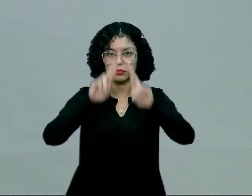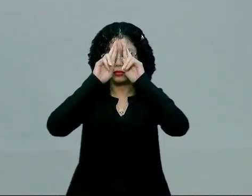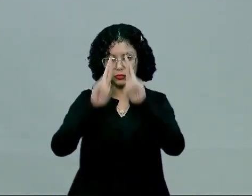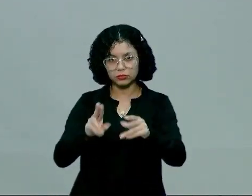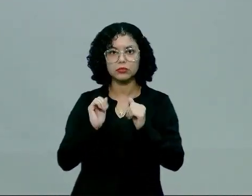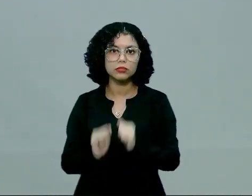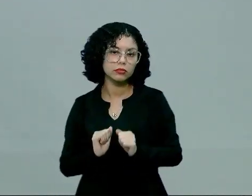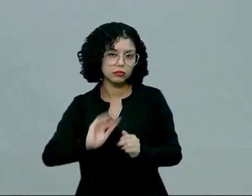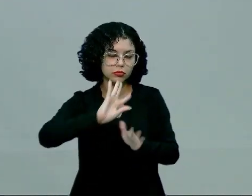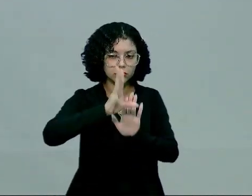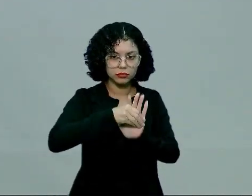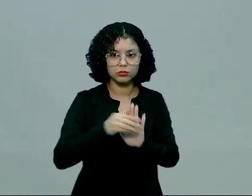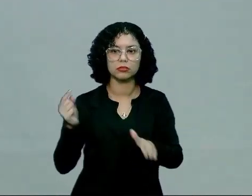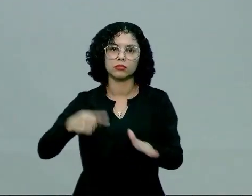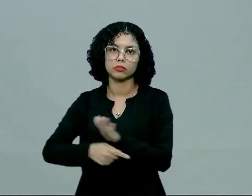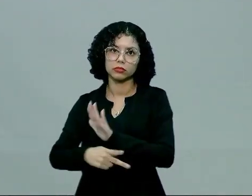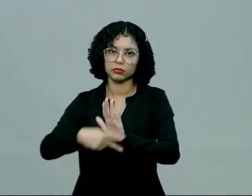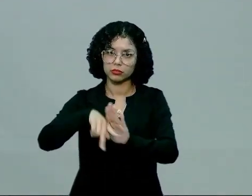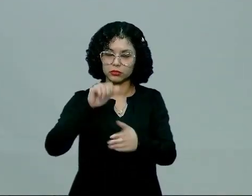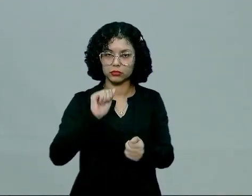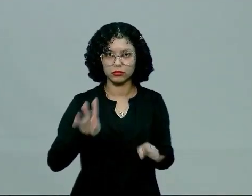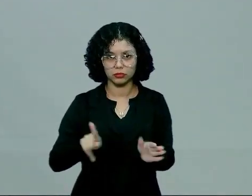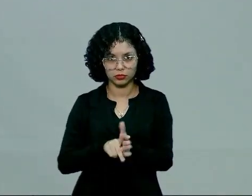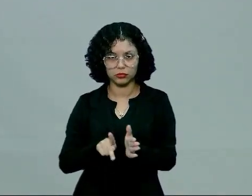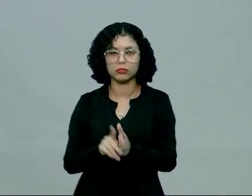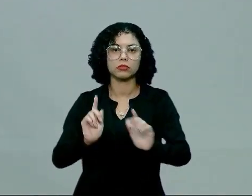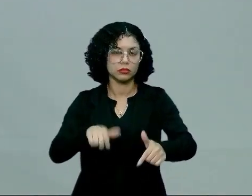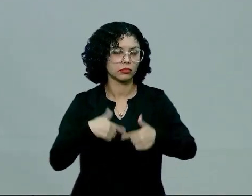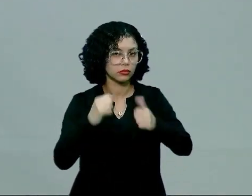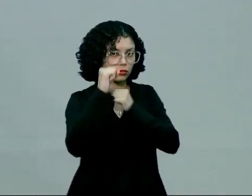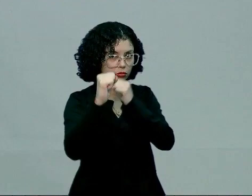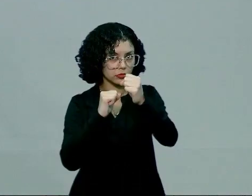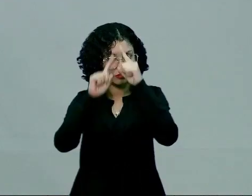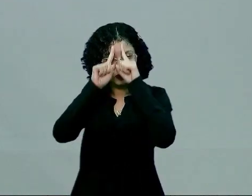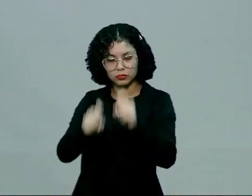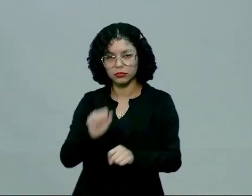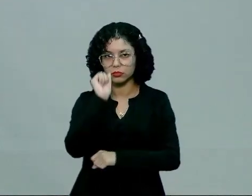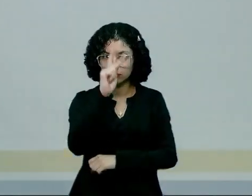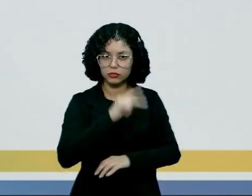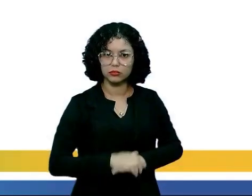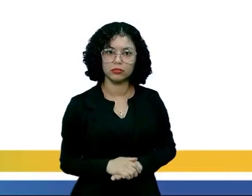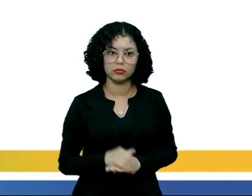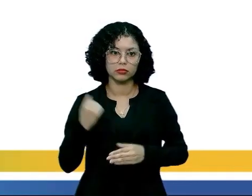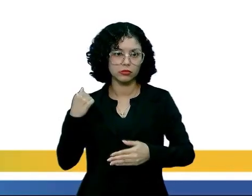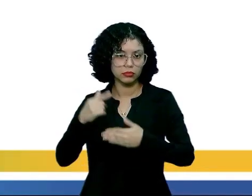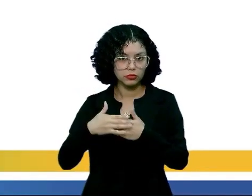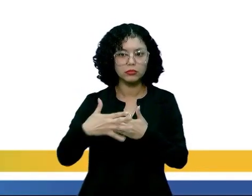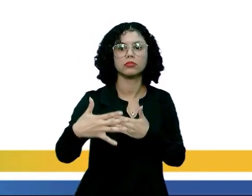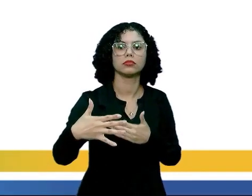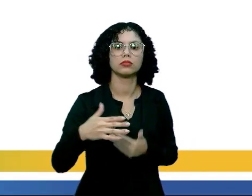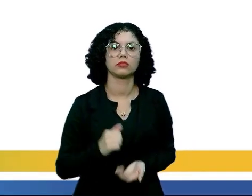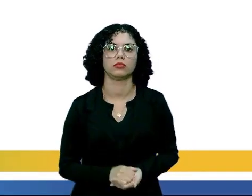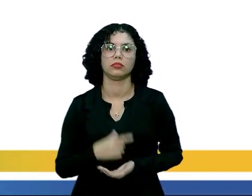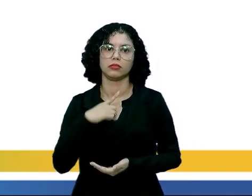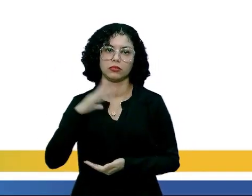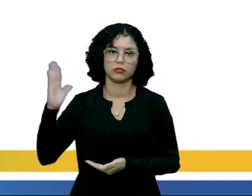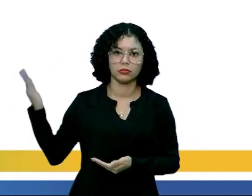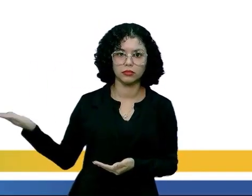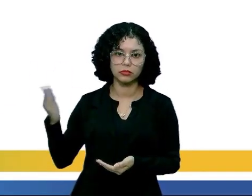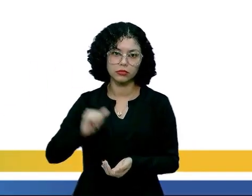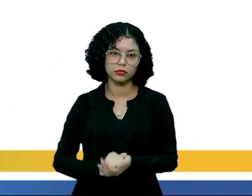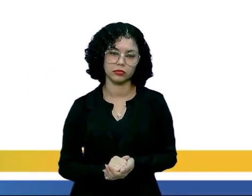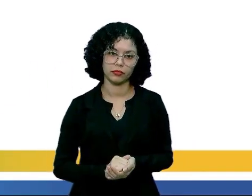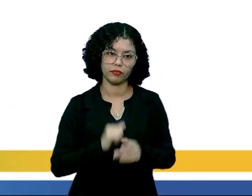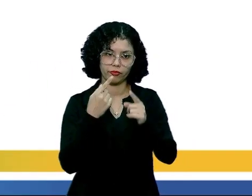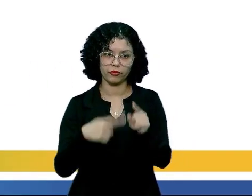respeito isso pode ser aprimorado dentro dos Estados justamente para combater a violência tranquilo a gente avançando mais um pouquinho temos mais Uma